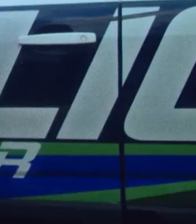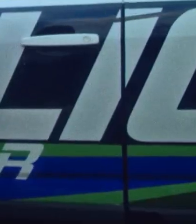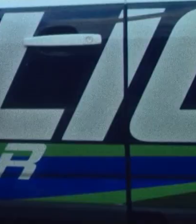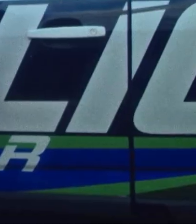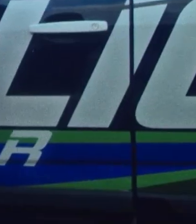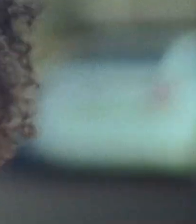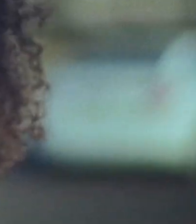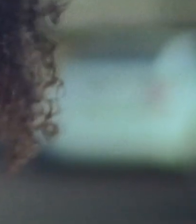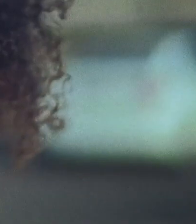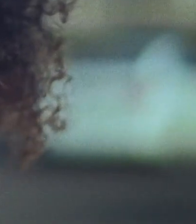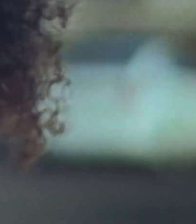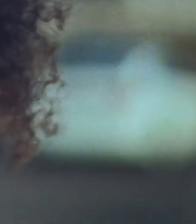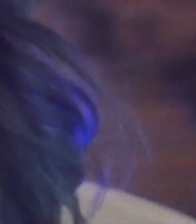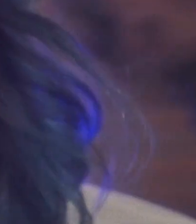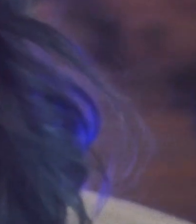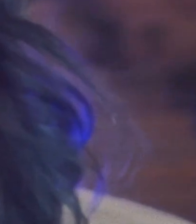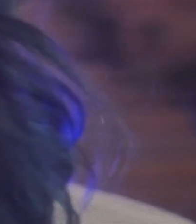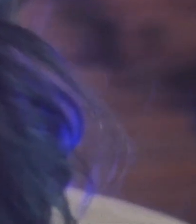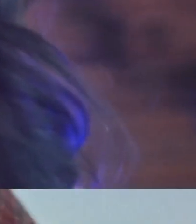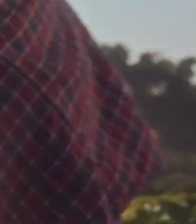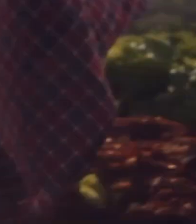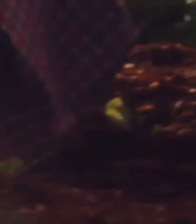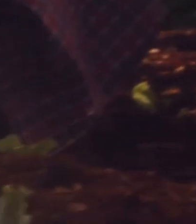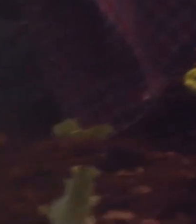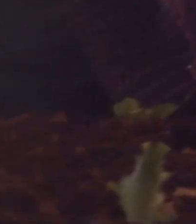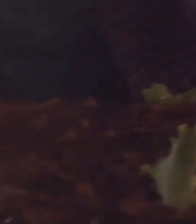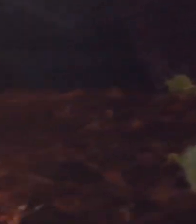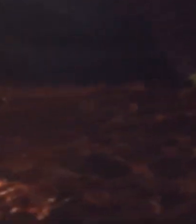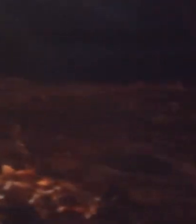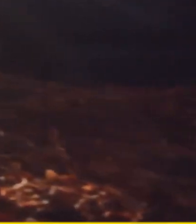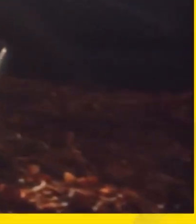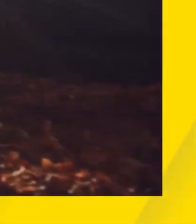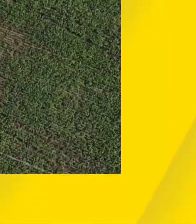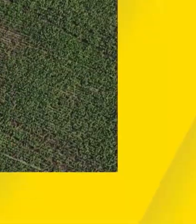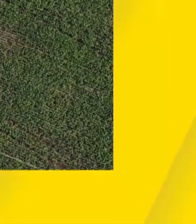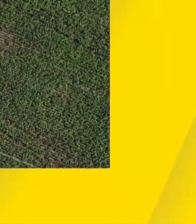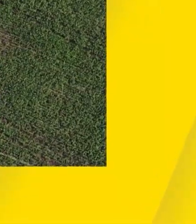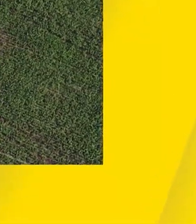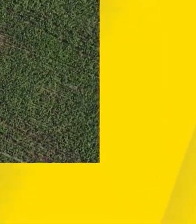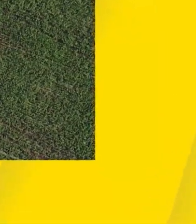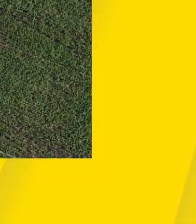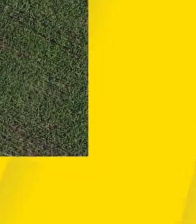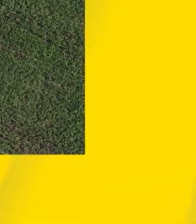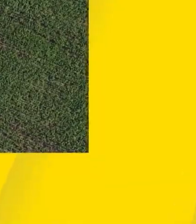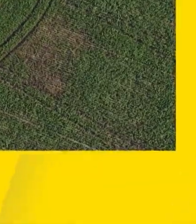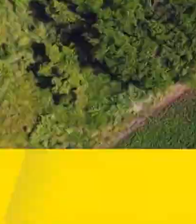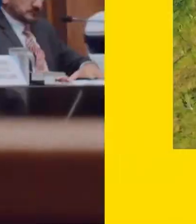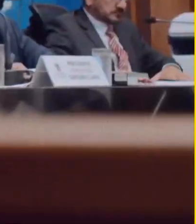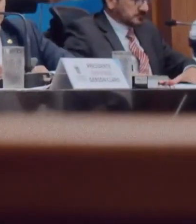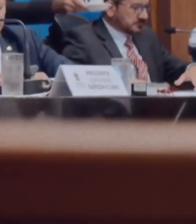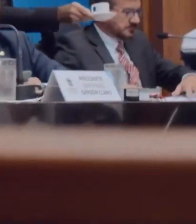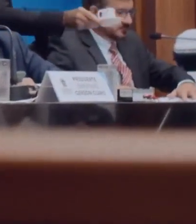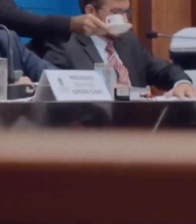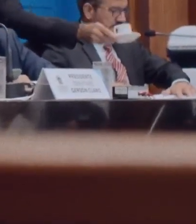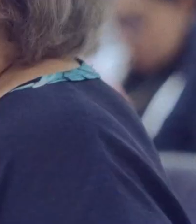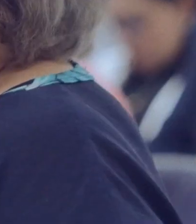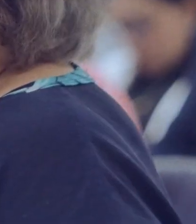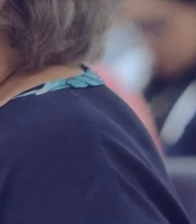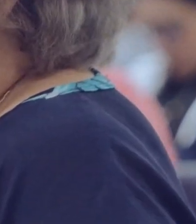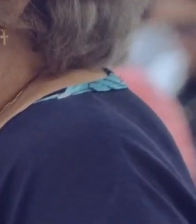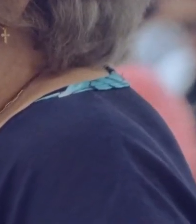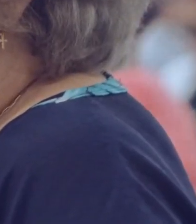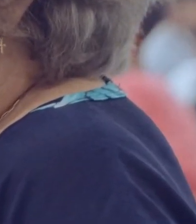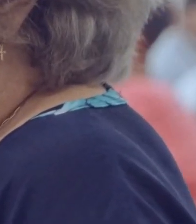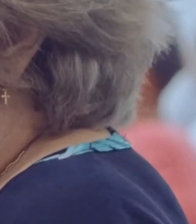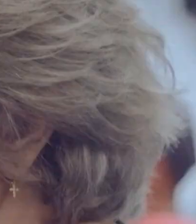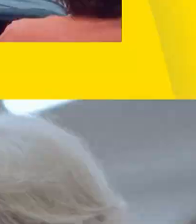agronegócio, segurança, diversidade e inclusão, desenvolvimento e meio ambiente foram algumas das pautas das